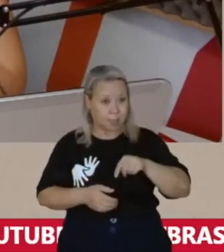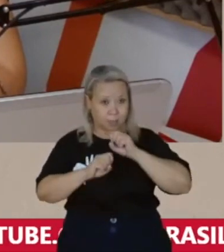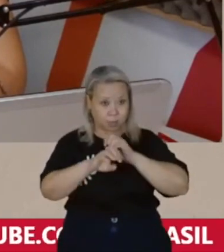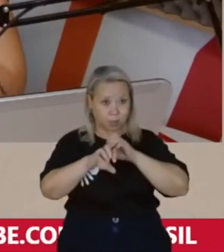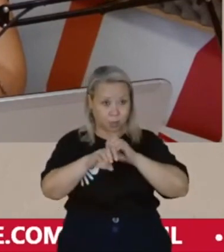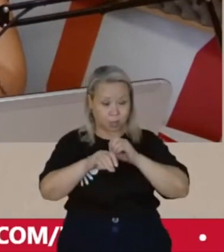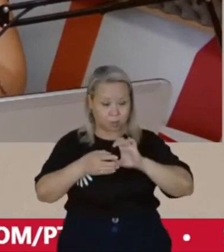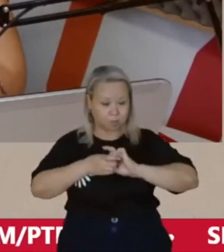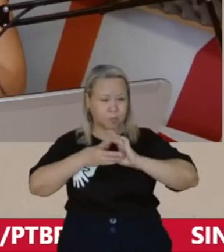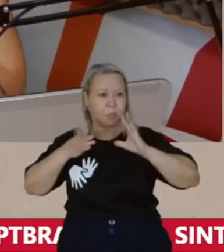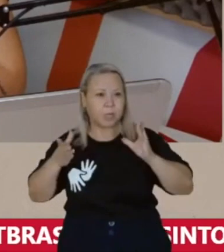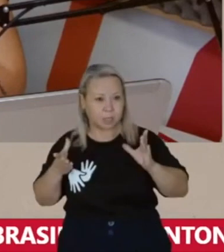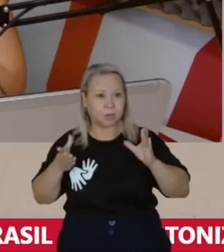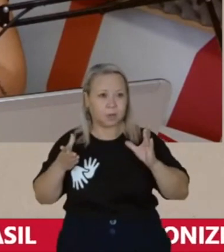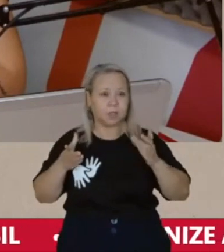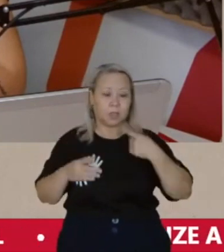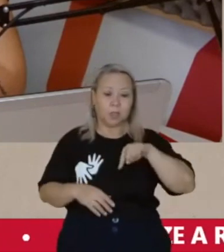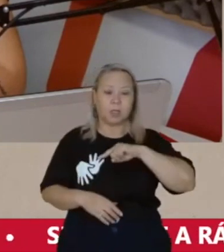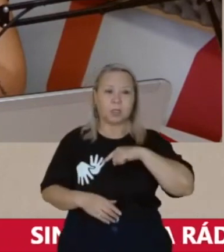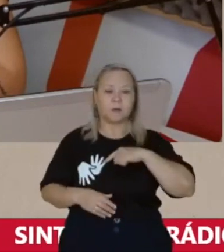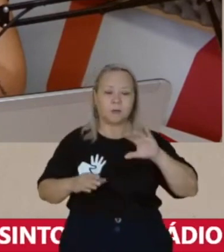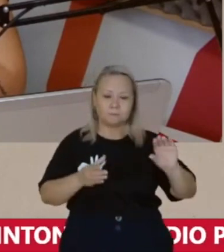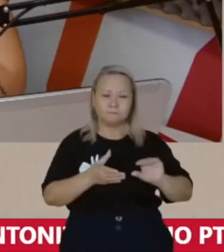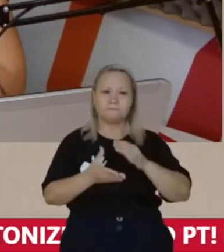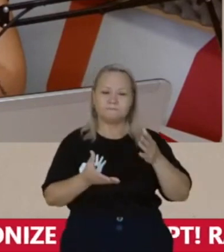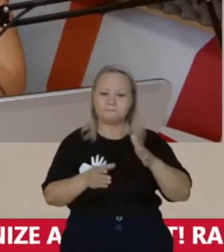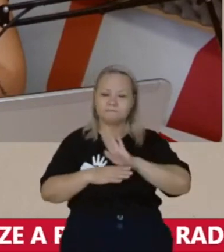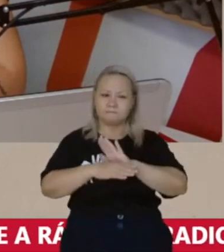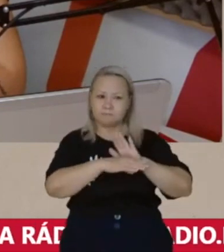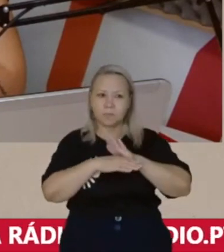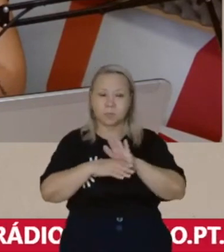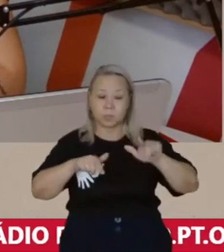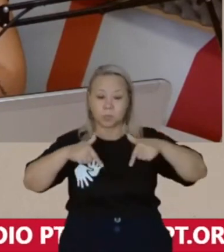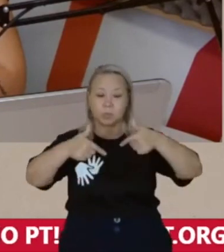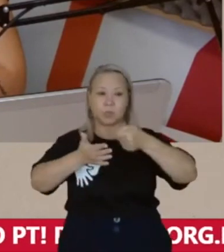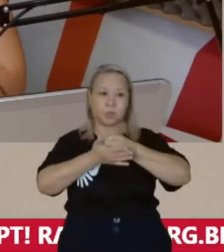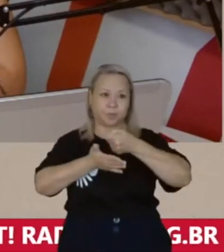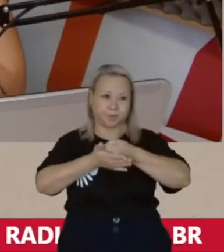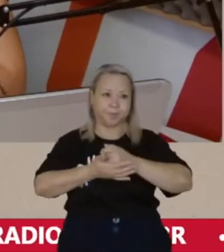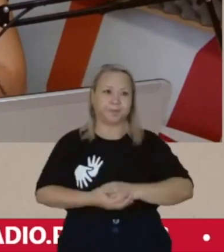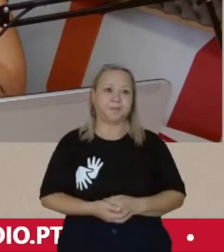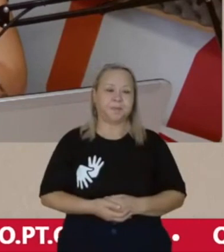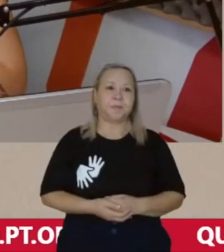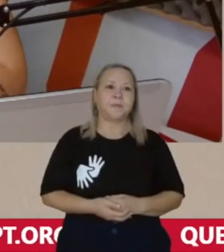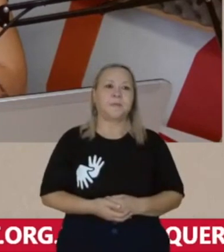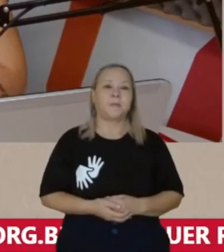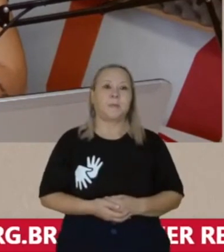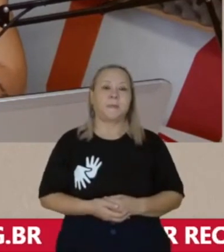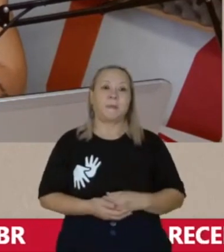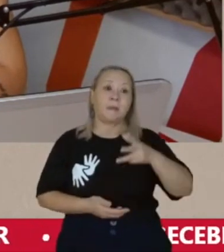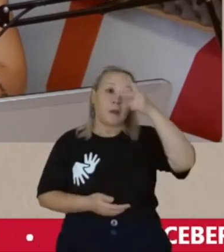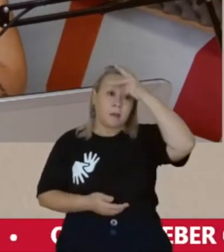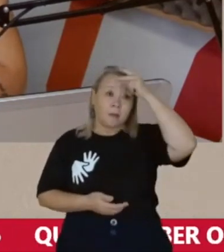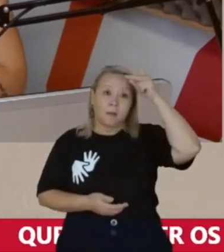educação libertadora que nós investimos e pela qual nós lutamos. Certamente. Prefeita,